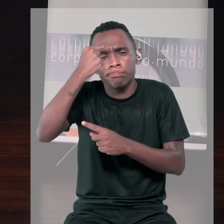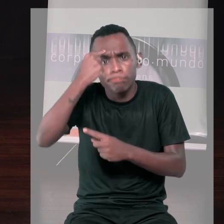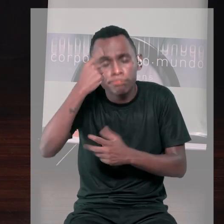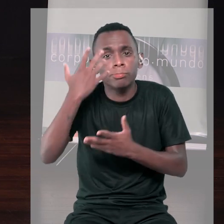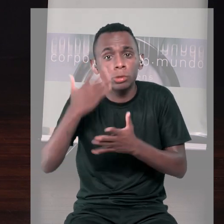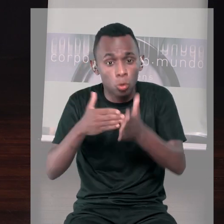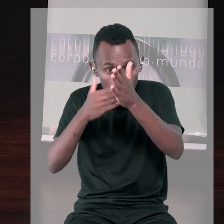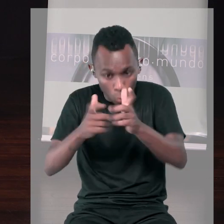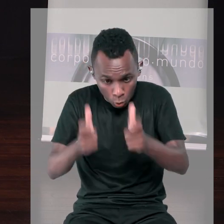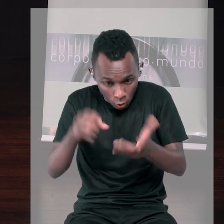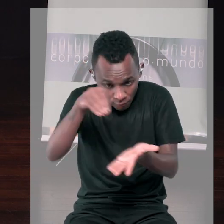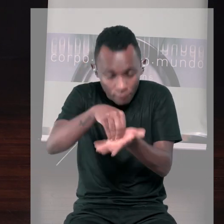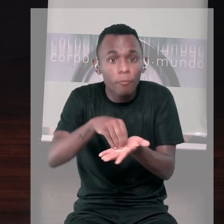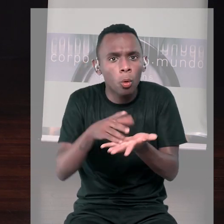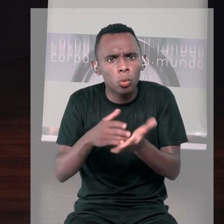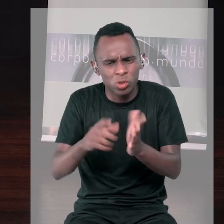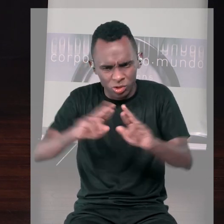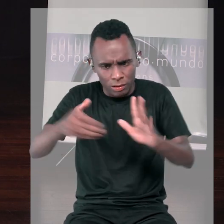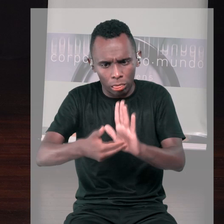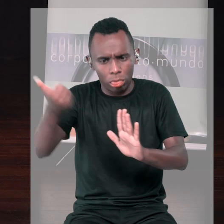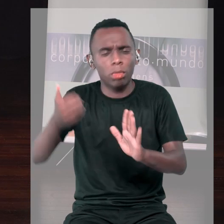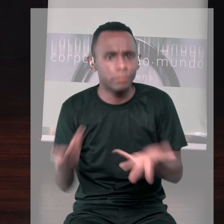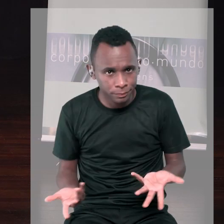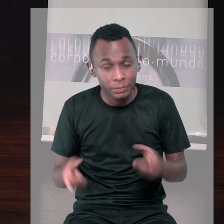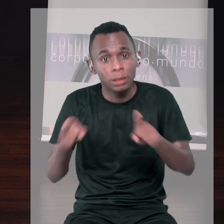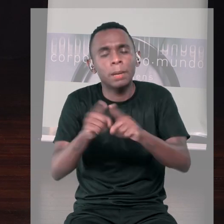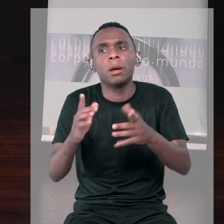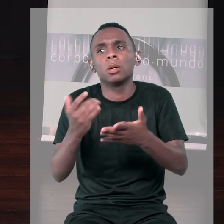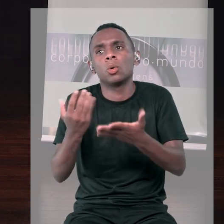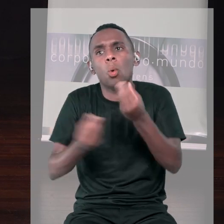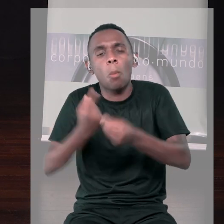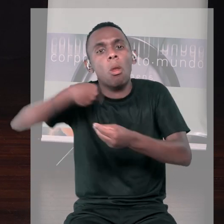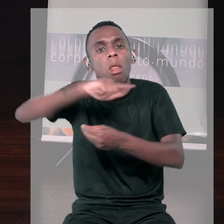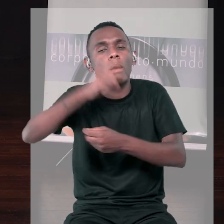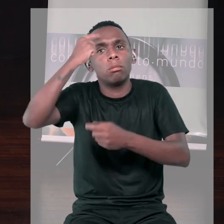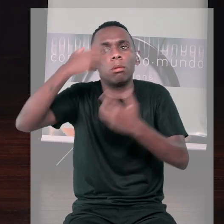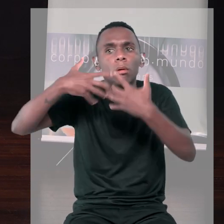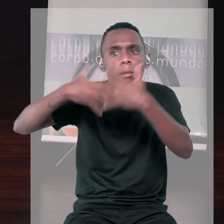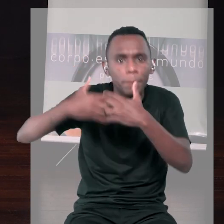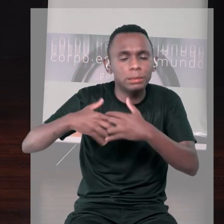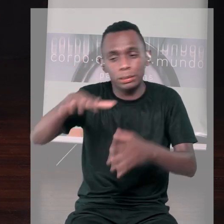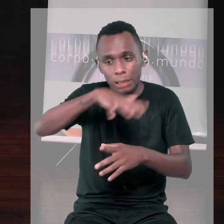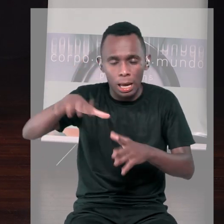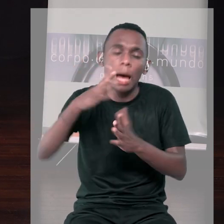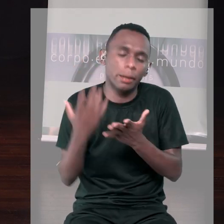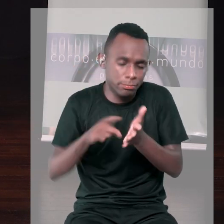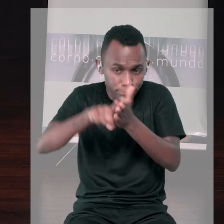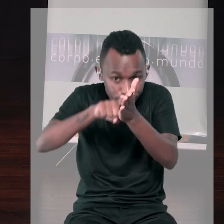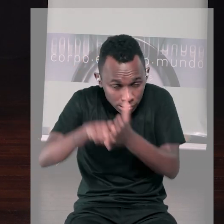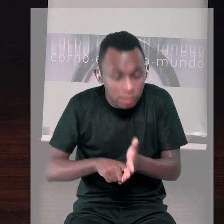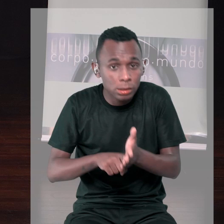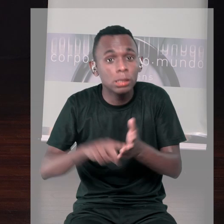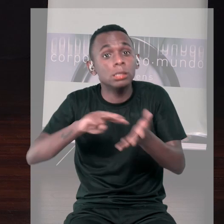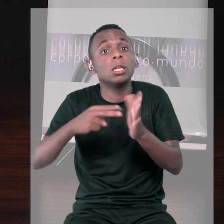da eliminação do diferente e a maneira como pensamos nossos corpos na era das ciências, constituem o